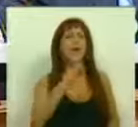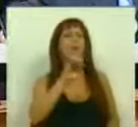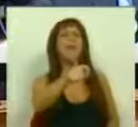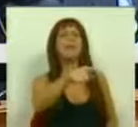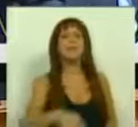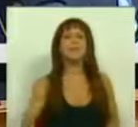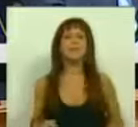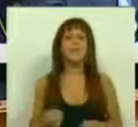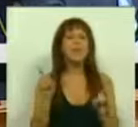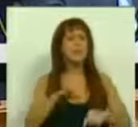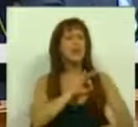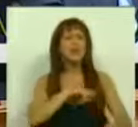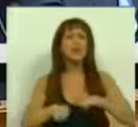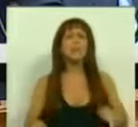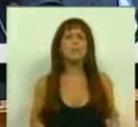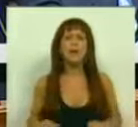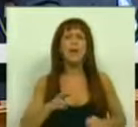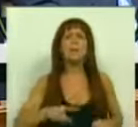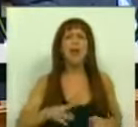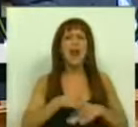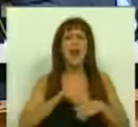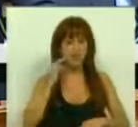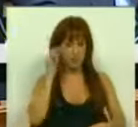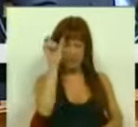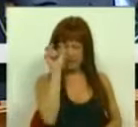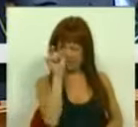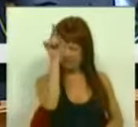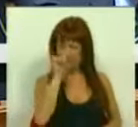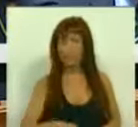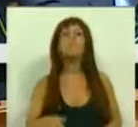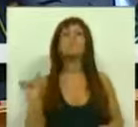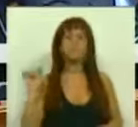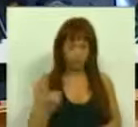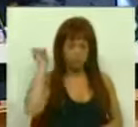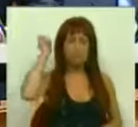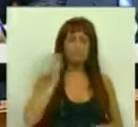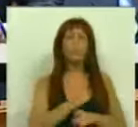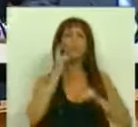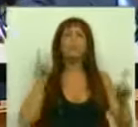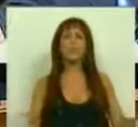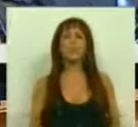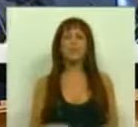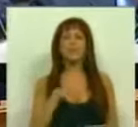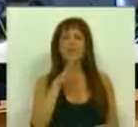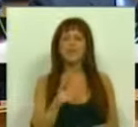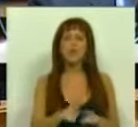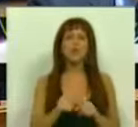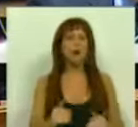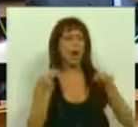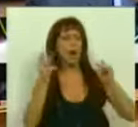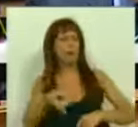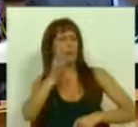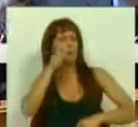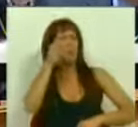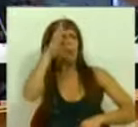Partido Socialista e para o Sr. Deputado Miguel Laranjeira em particular. Sim, porque diz um alto dirigente